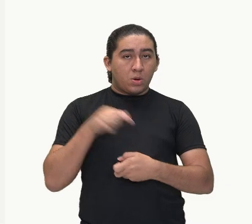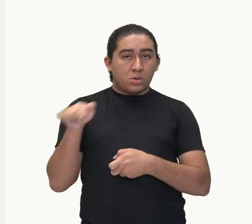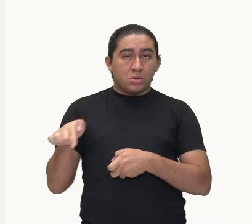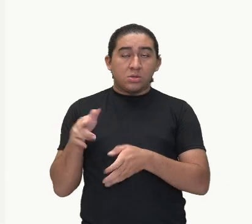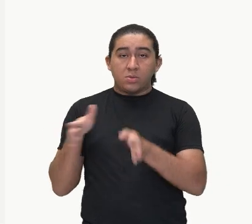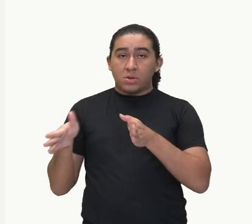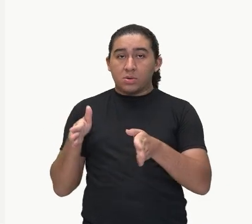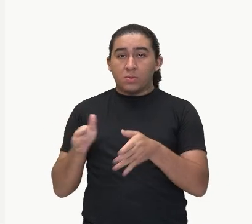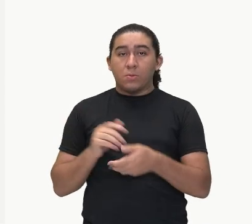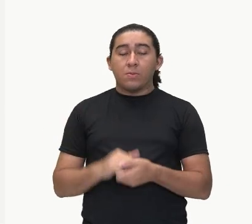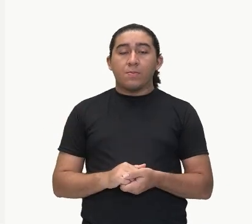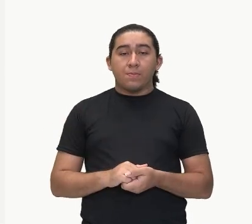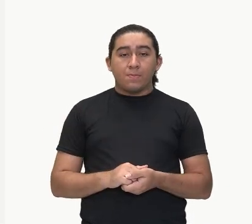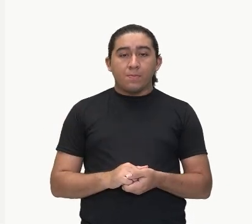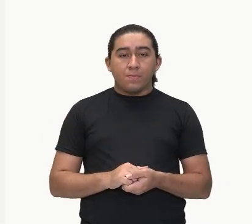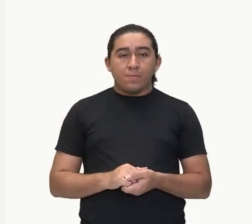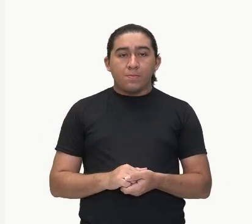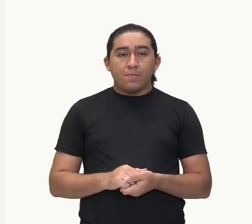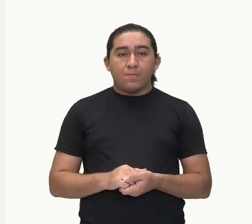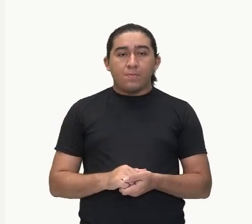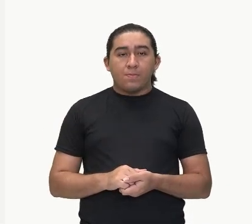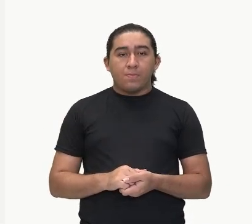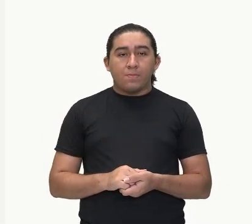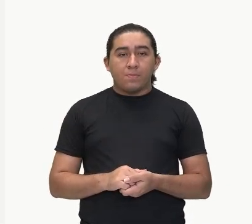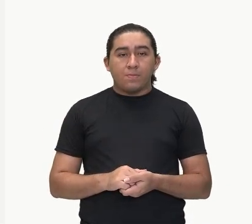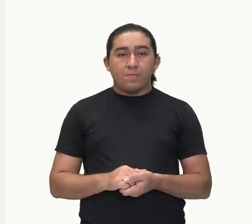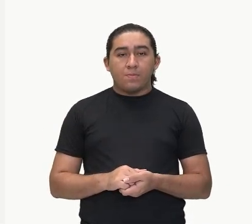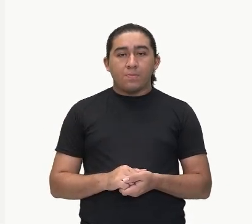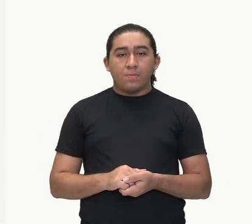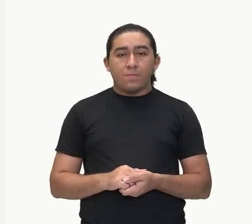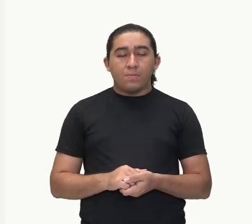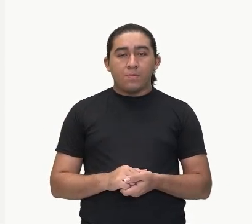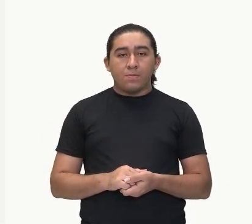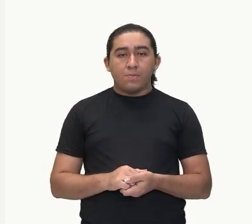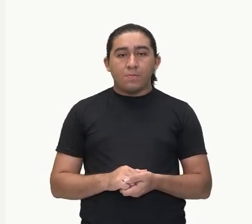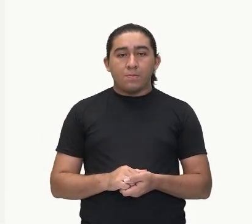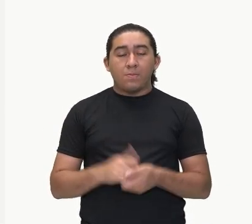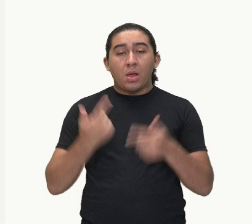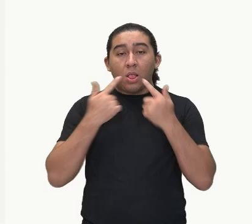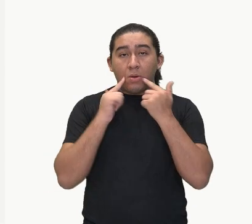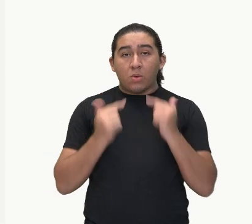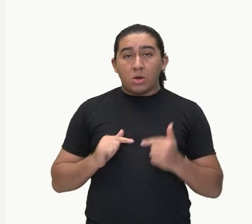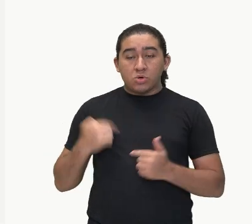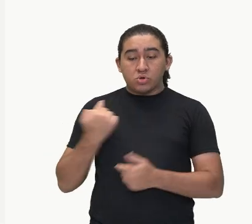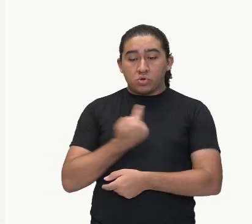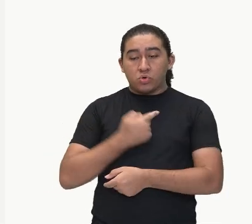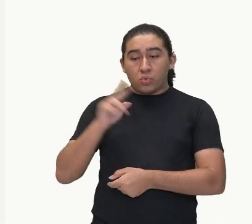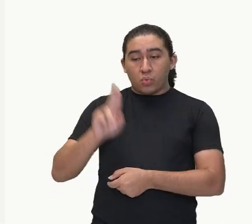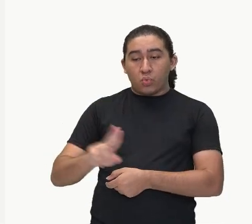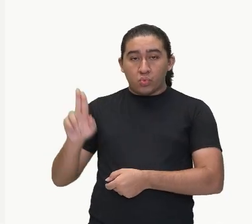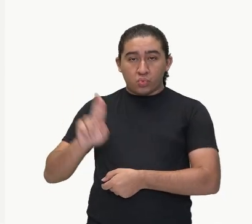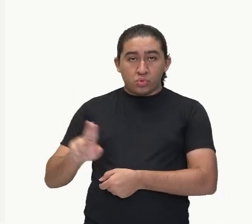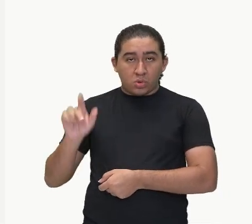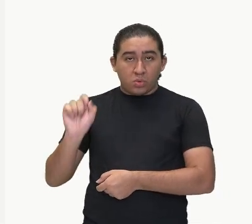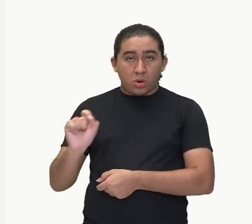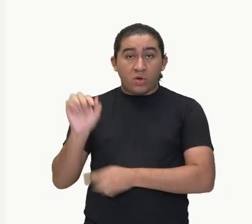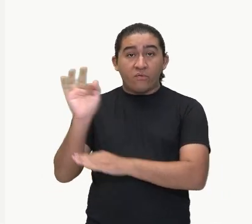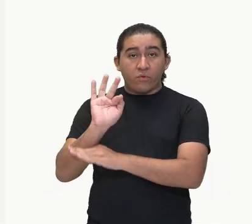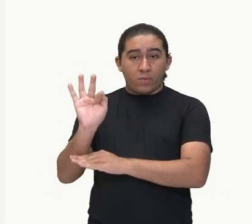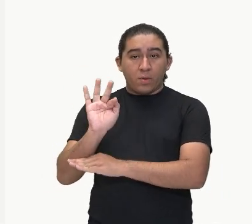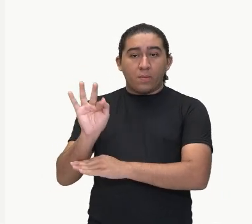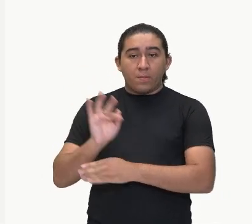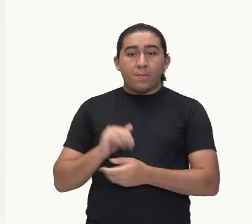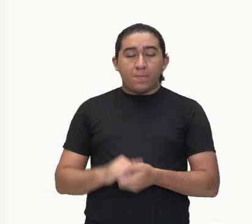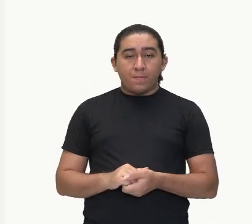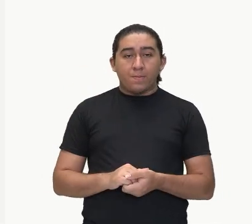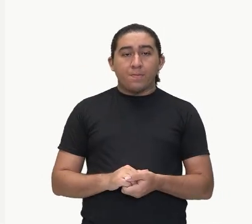linguagem culta, aquela linguagem que nós utilizamos em situações formais,